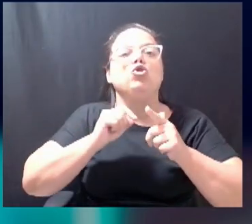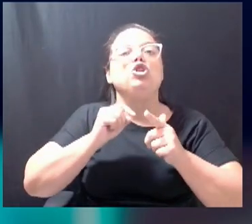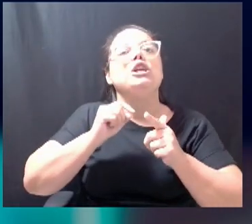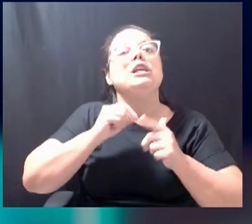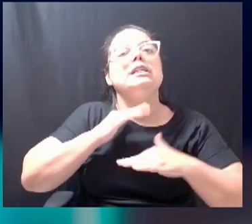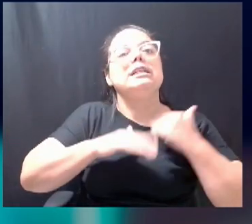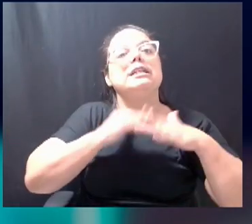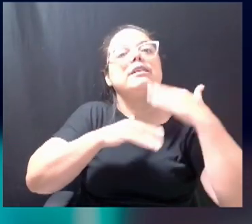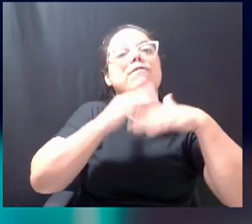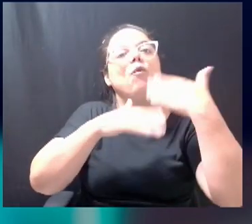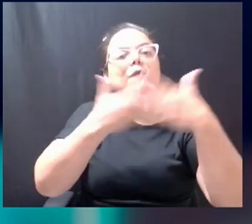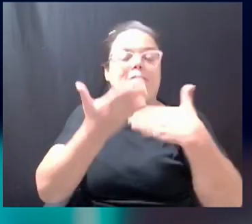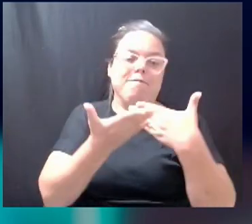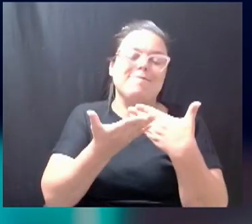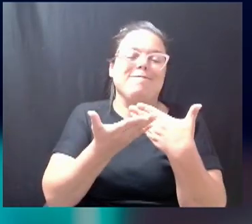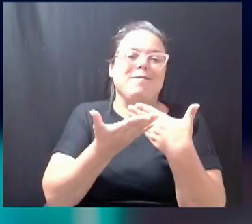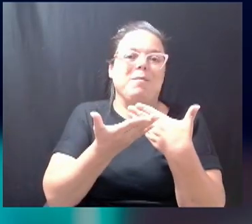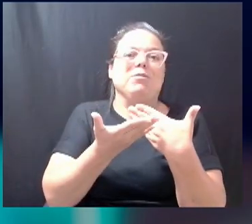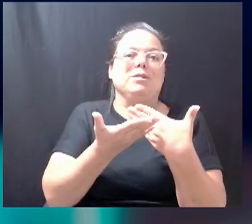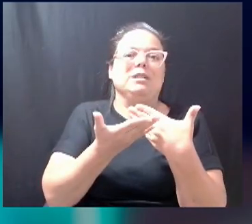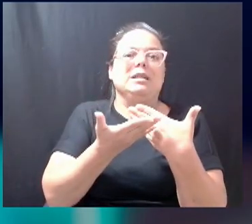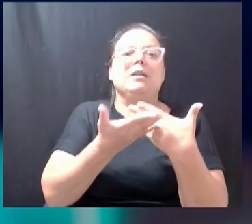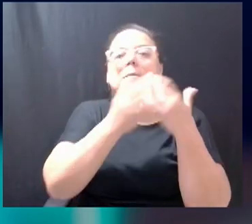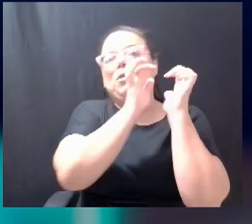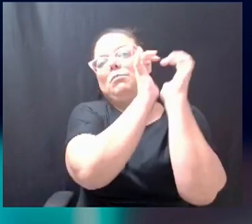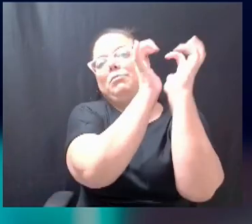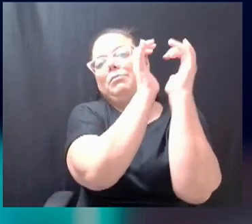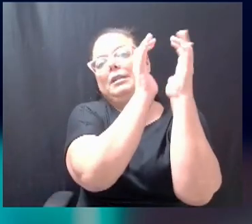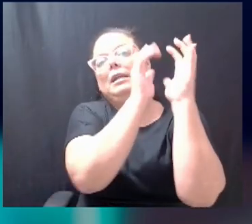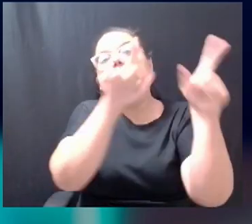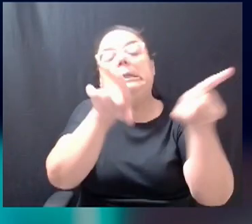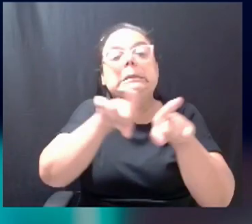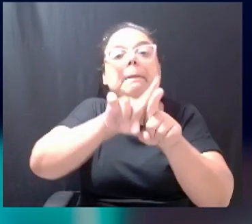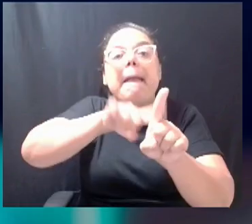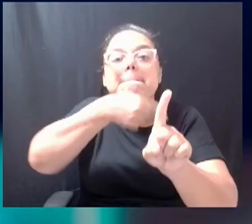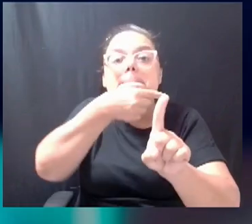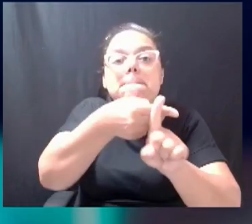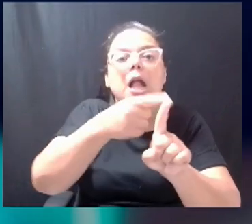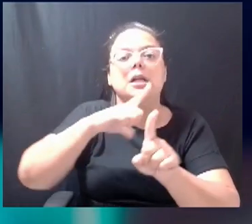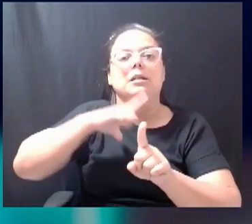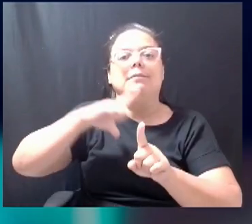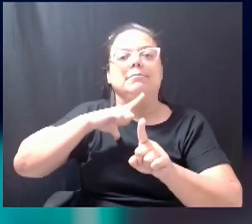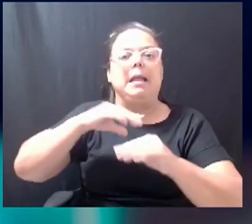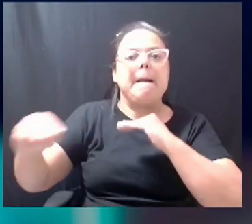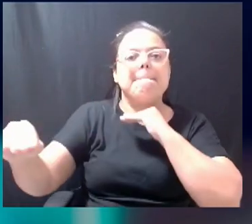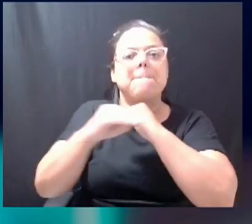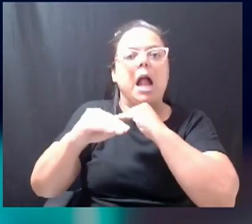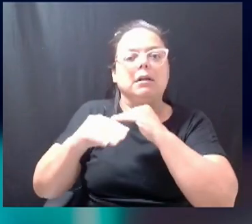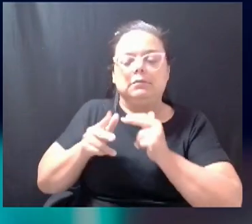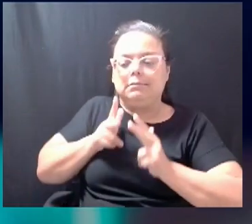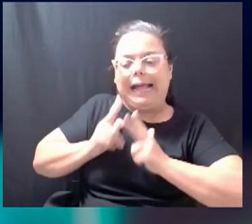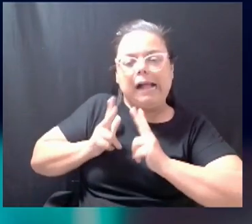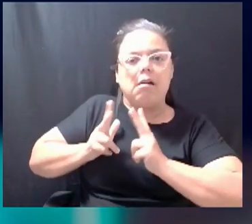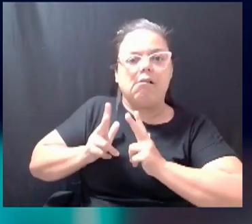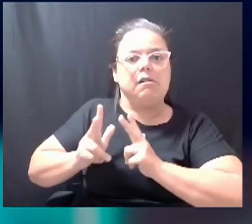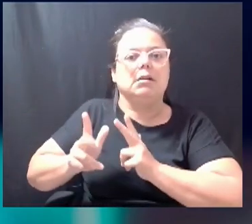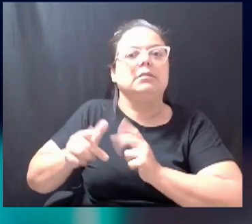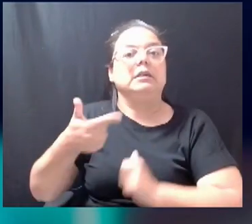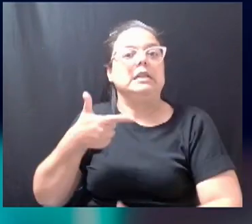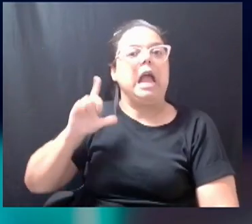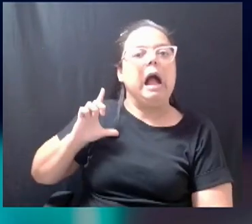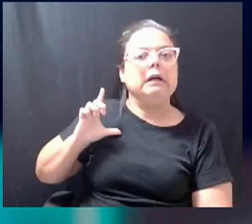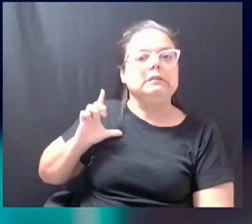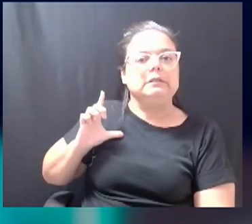sistema cerebral, e mais, ela já coloca o impacto da gagueira, que antes, na CID-10, não se falava tanto